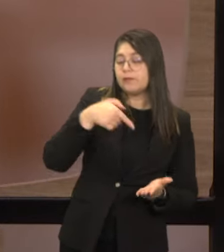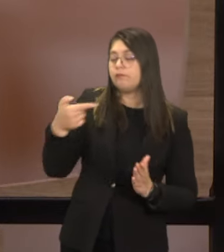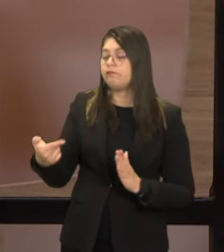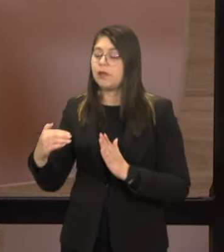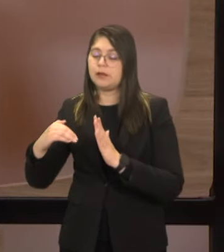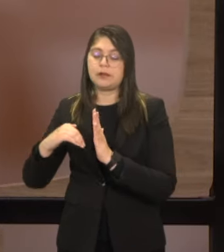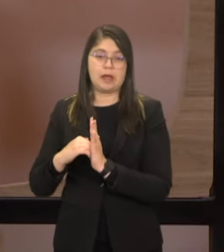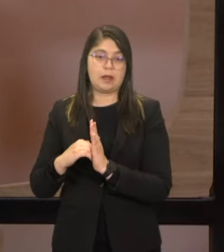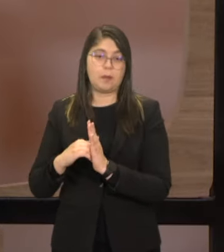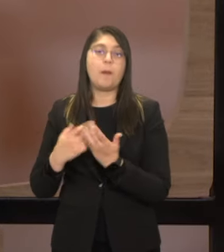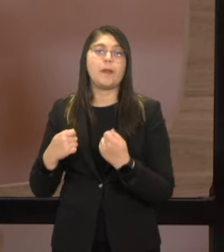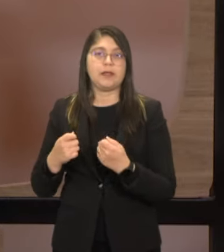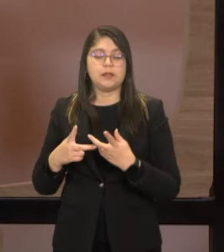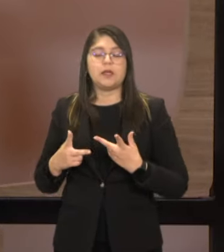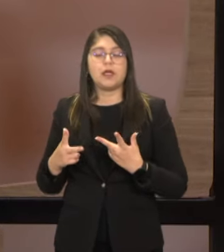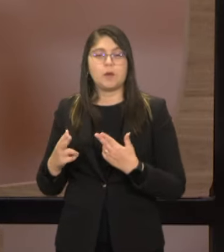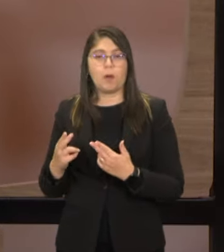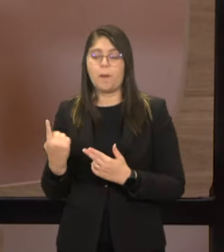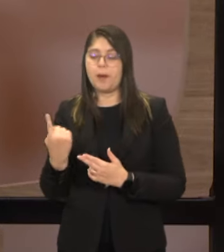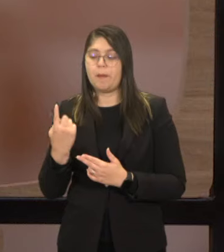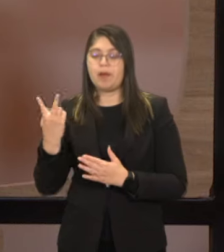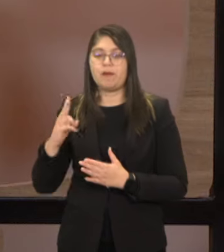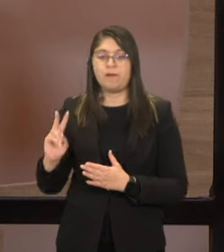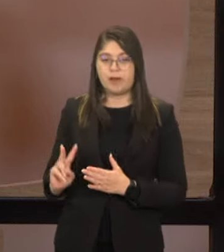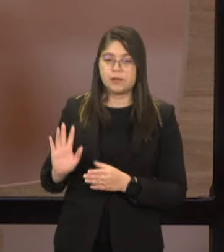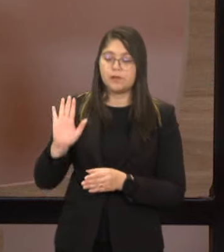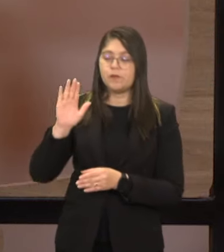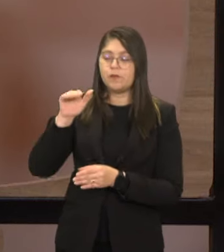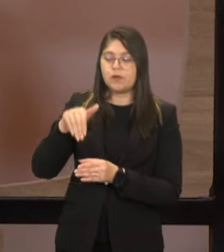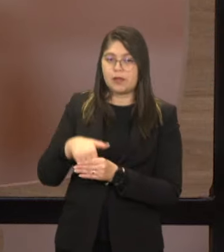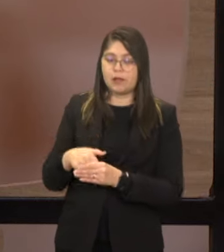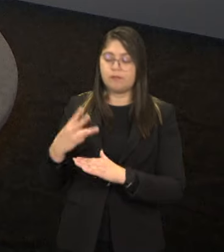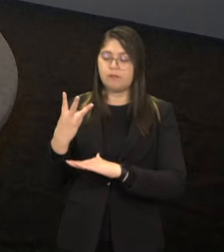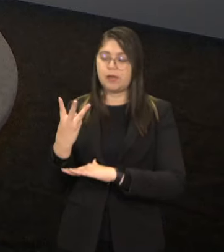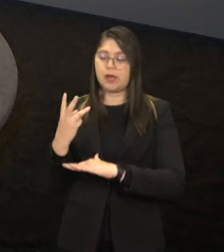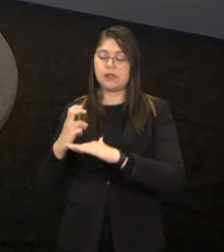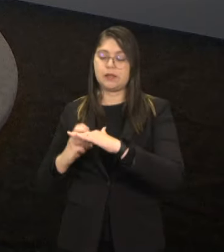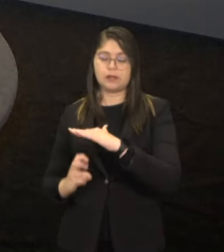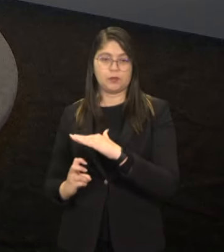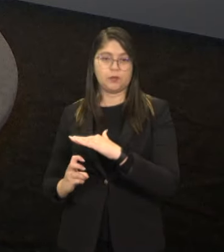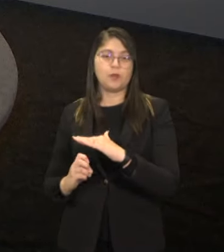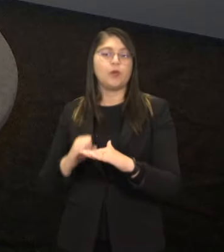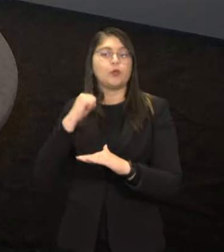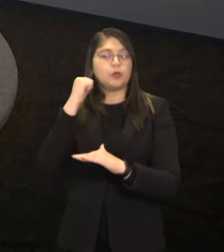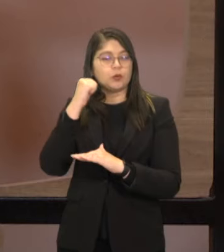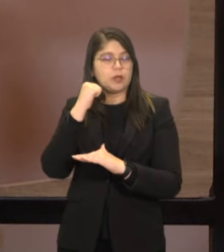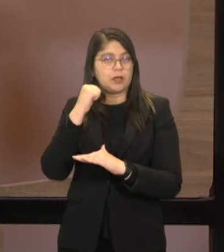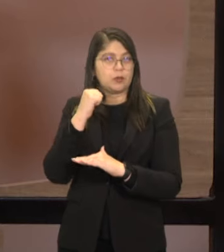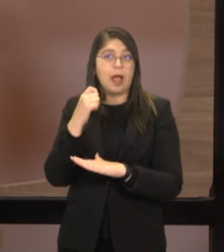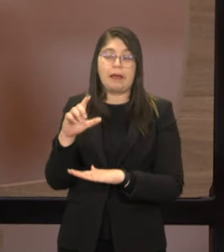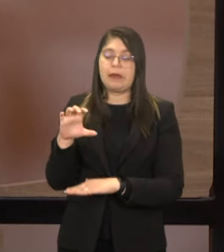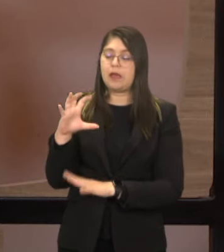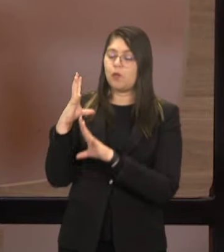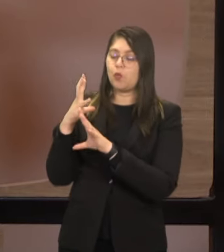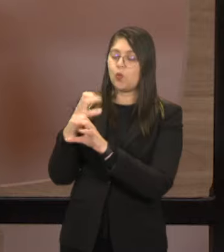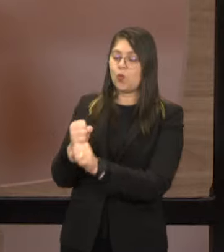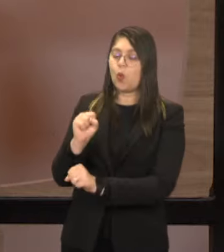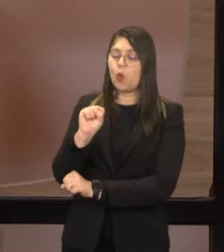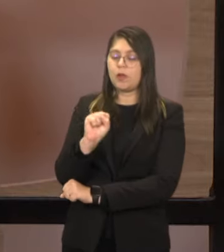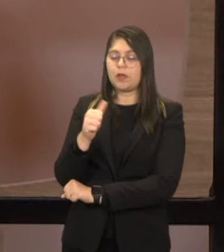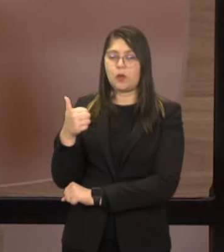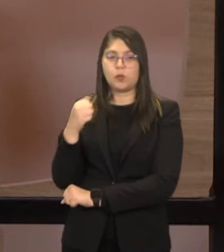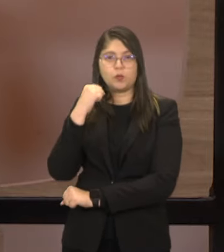que ter a mesma tramitação. Em primeiro turno, 3/5 dos senadores da República, que são 81 na composição total,